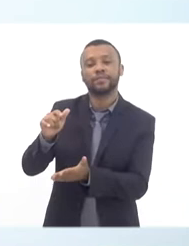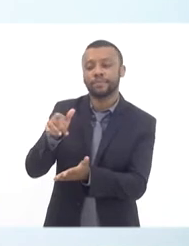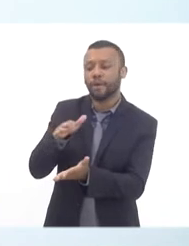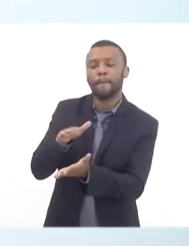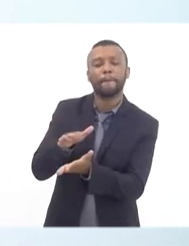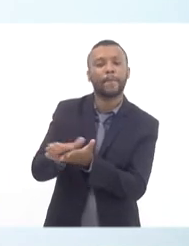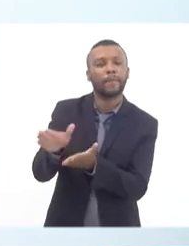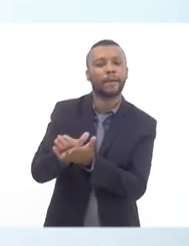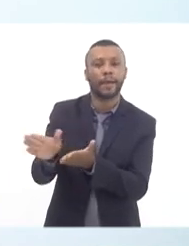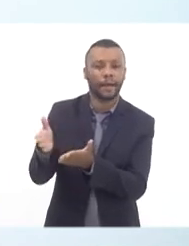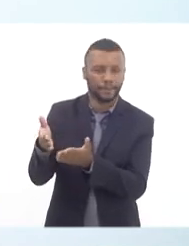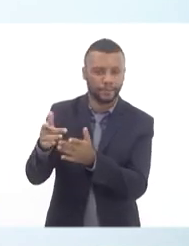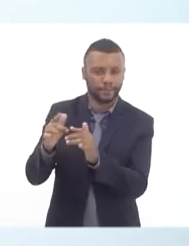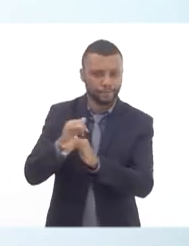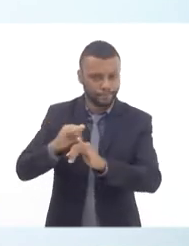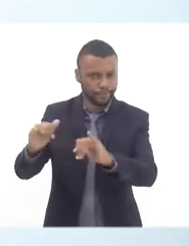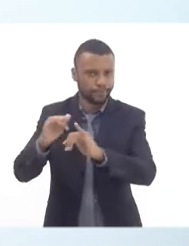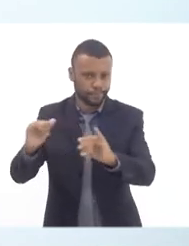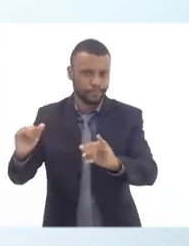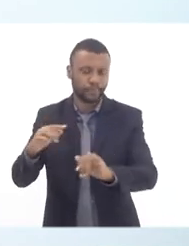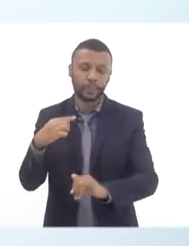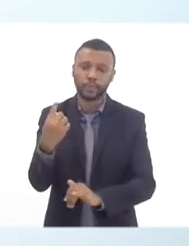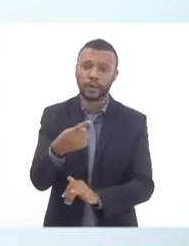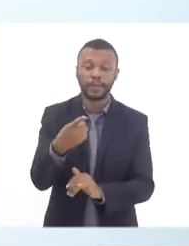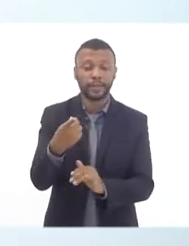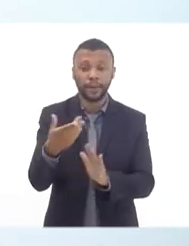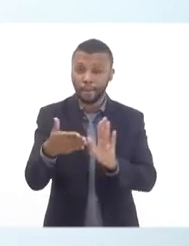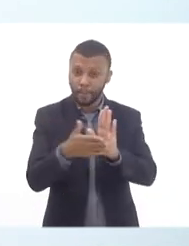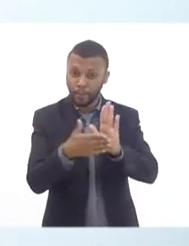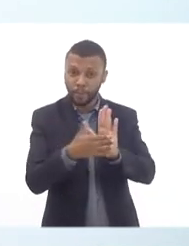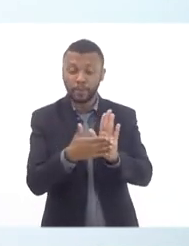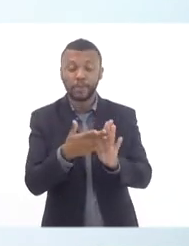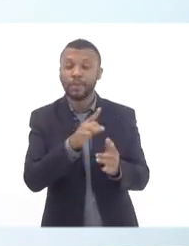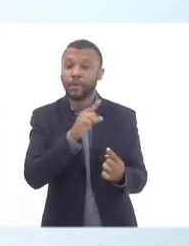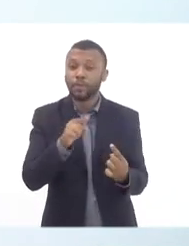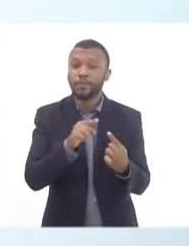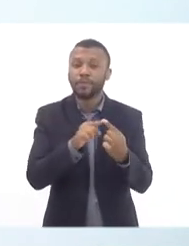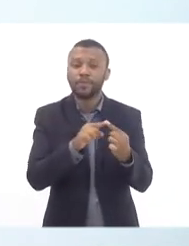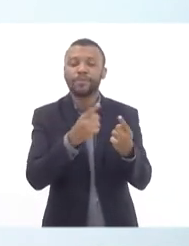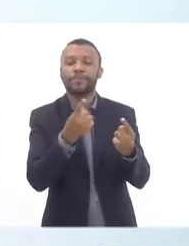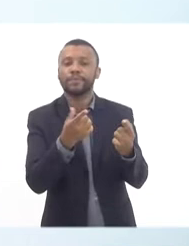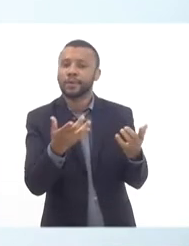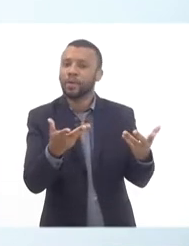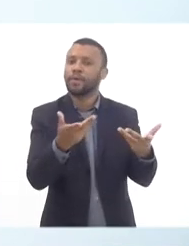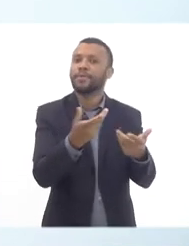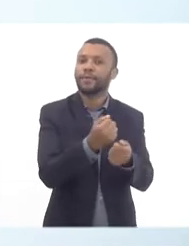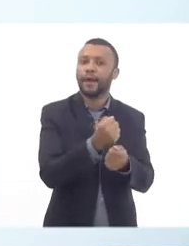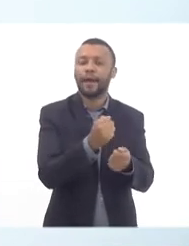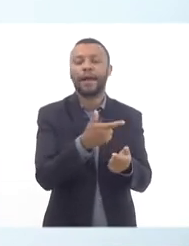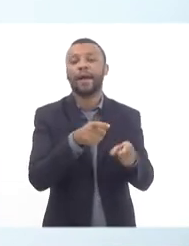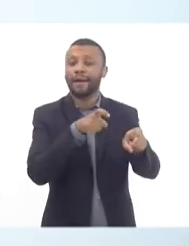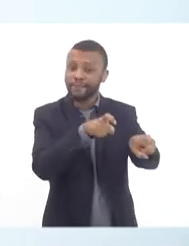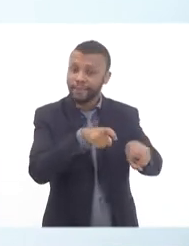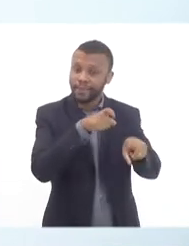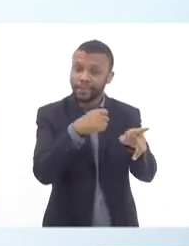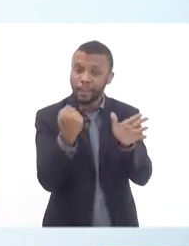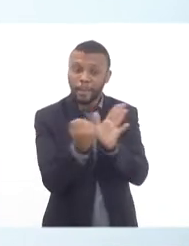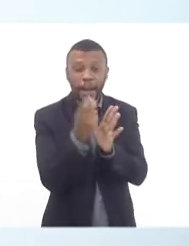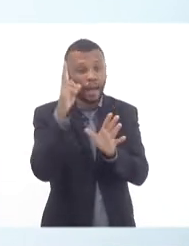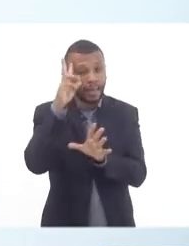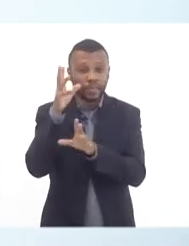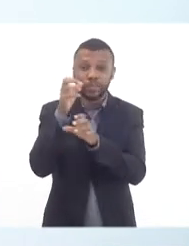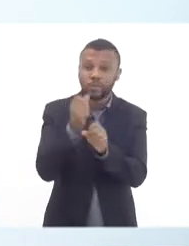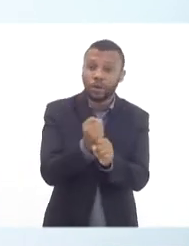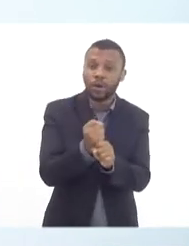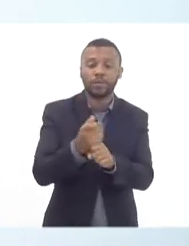A nossa presente proposição visa requalificar a Fazenda Colubandê, no município de São Gonçalo, marco histórico e arquitetônico